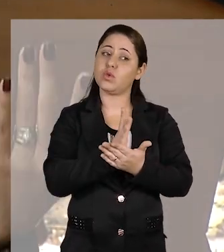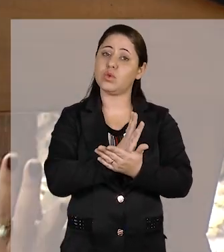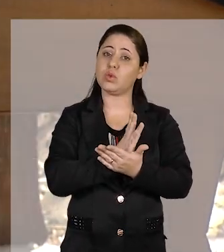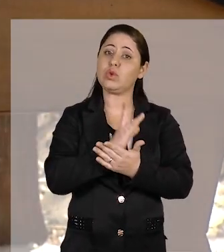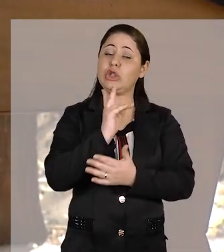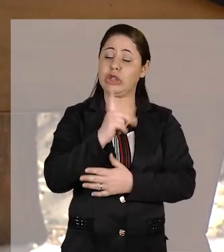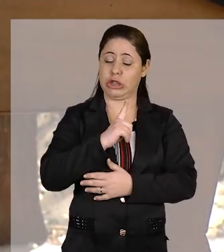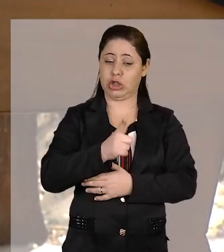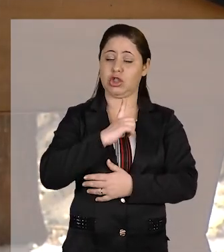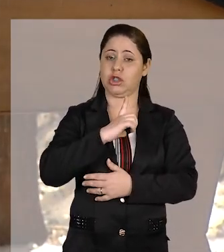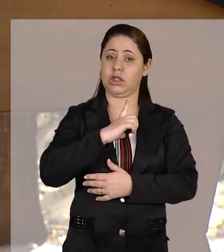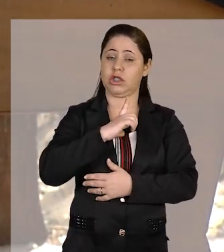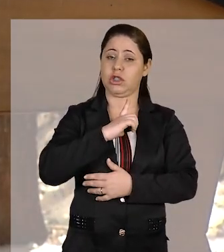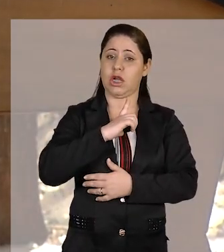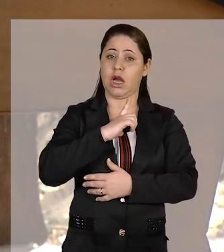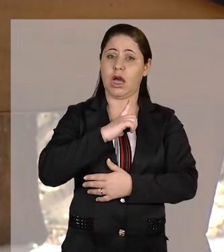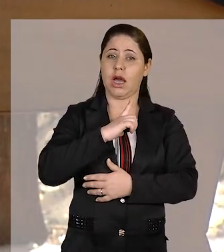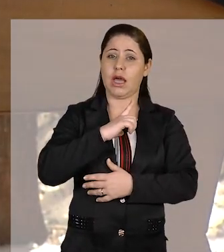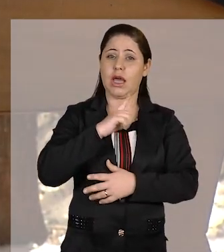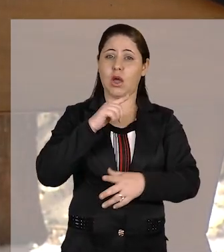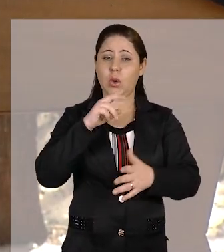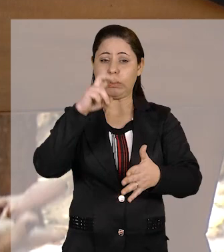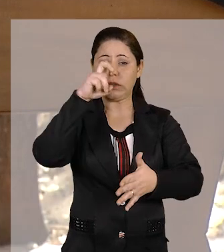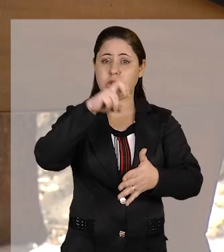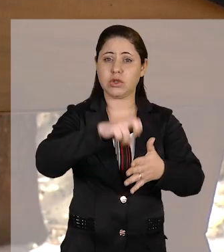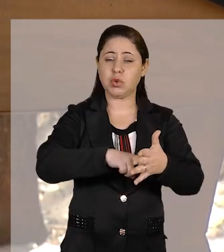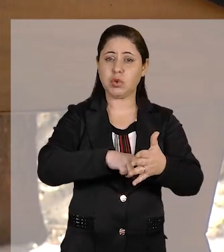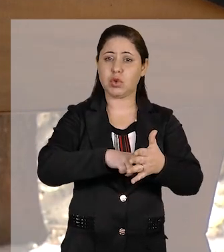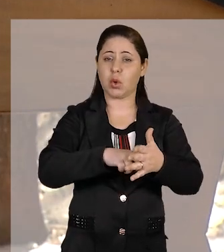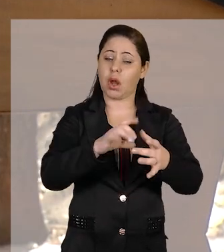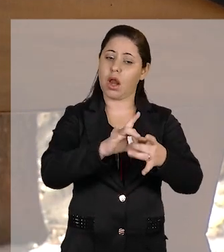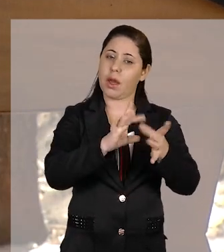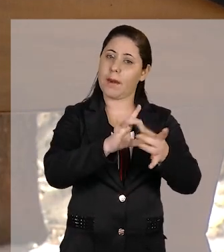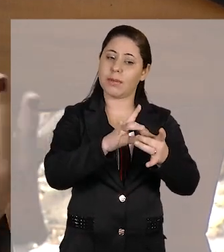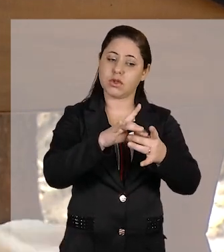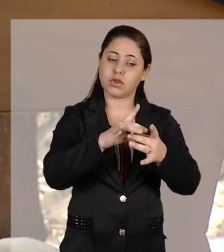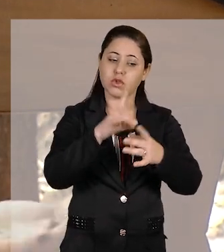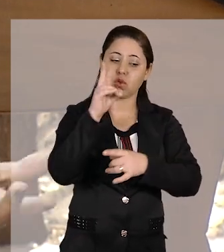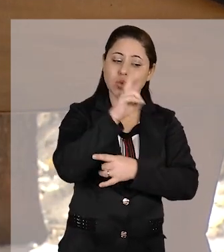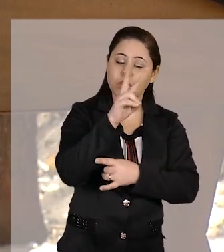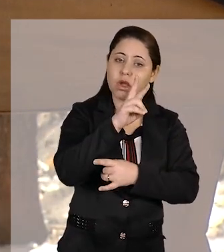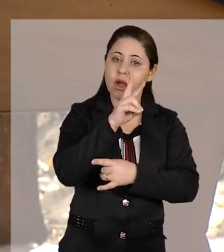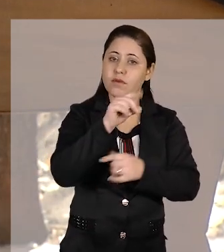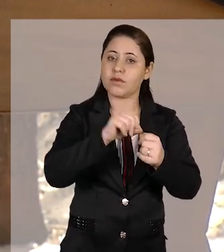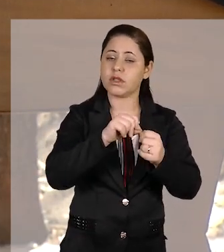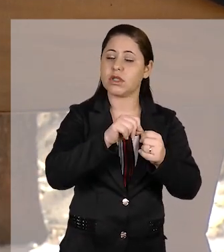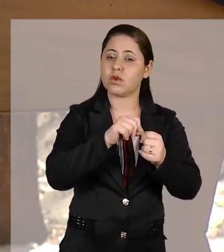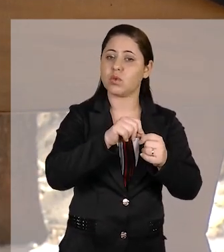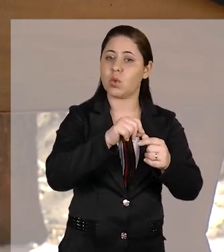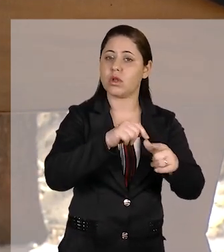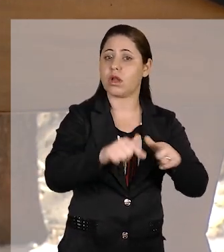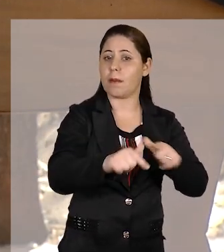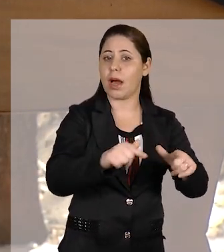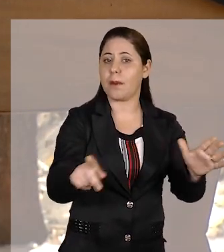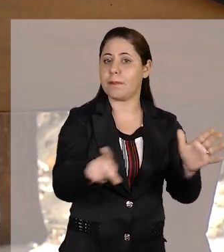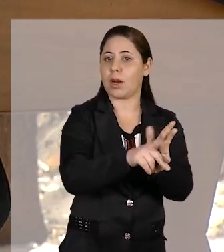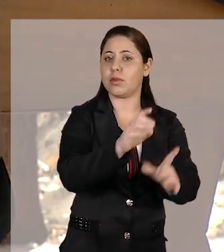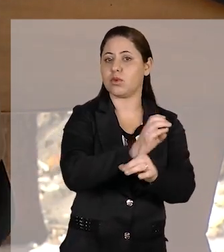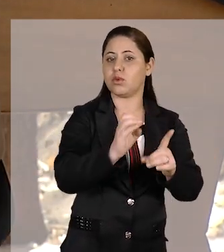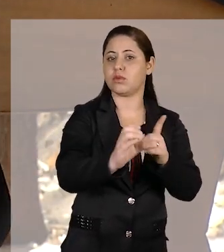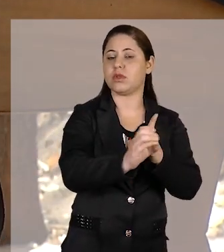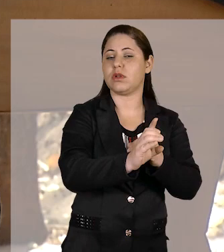deles respondiam já à medida socioeducativa, né, em liberdade, que é a liberdade assistida, prestação de serviços à comunidade,